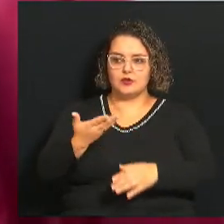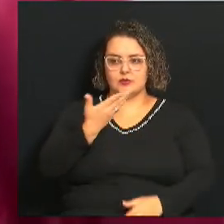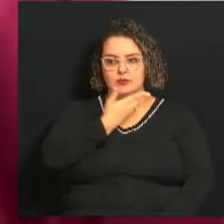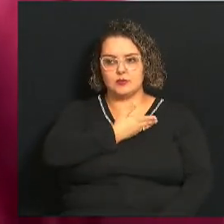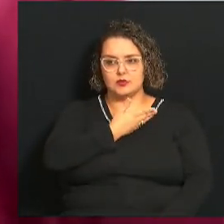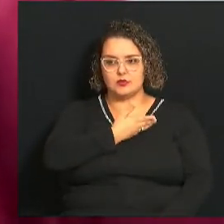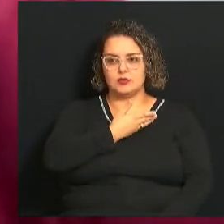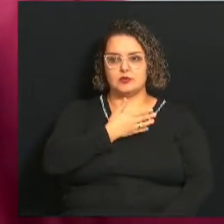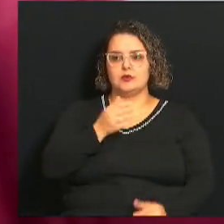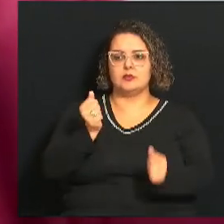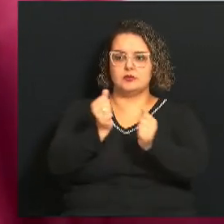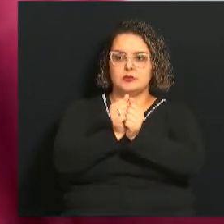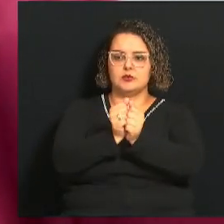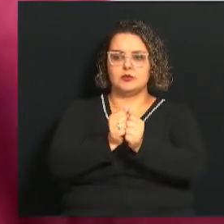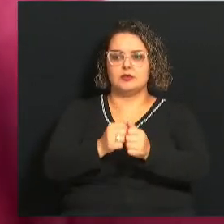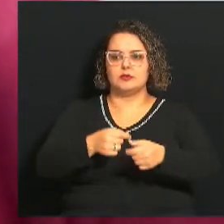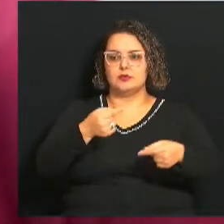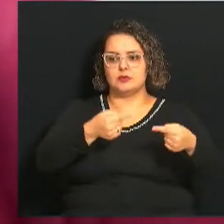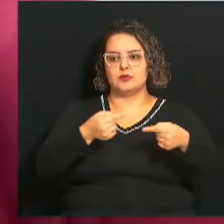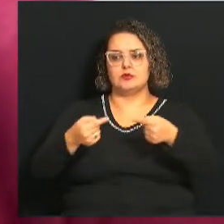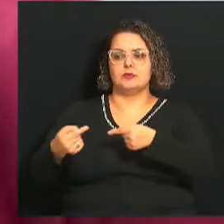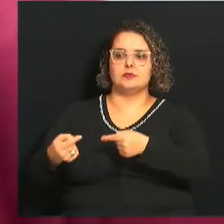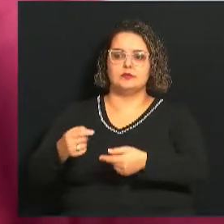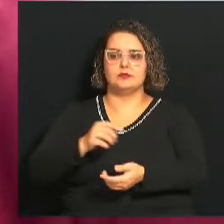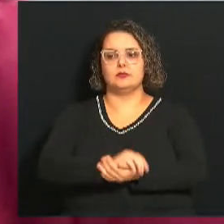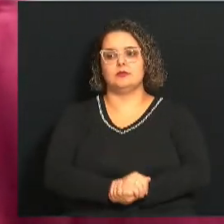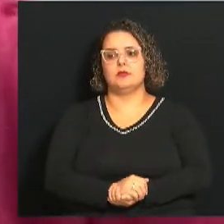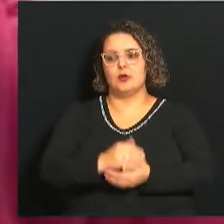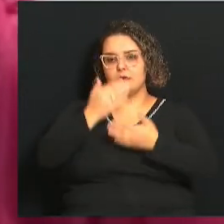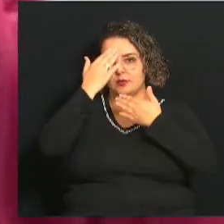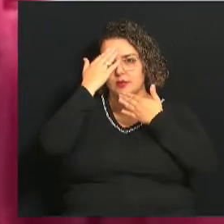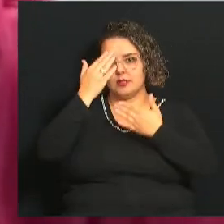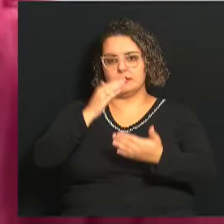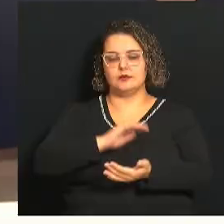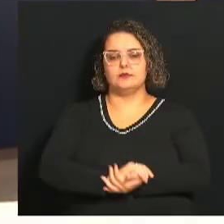me acompanhando aqui nessa discussão. Muito obrigado.